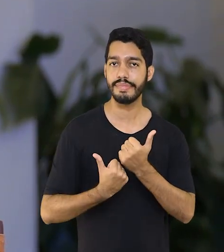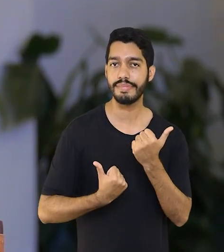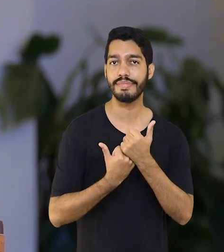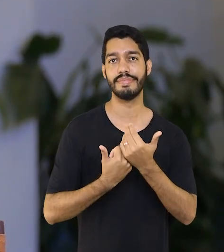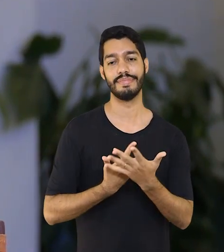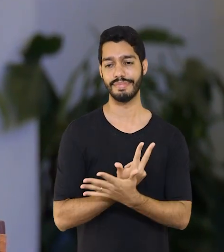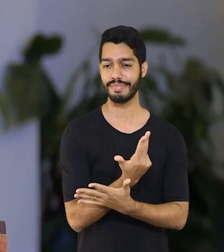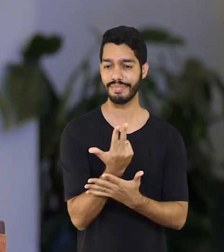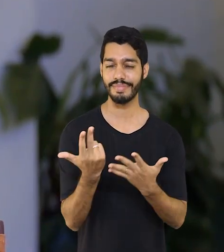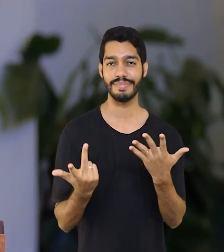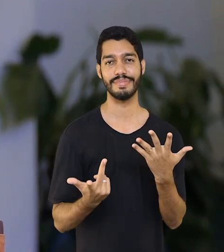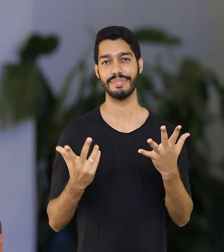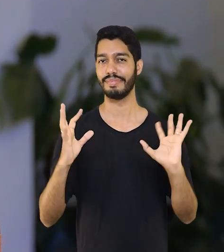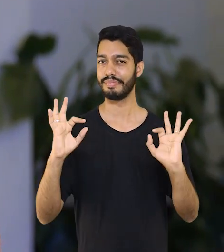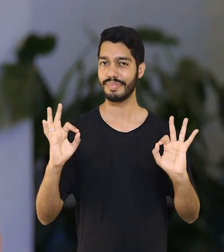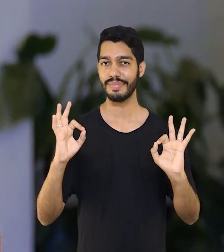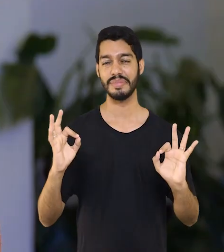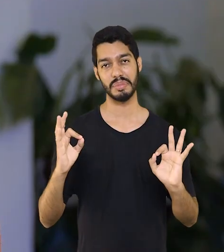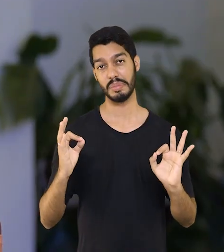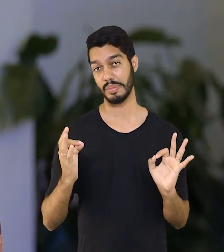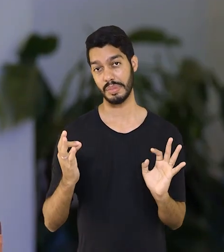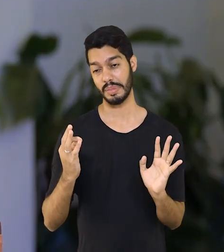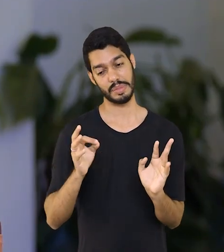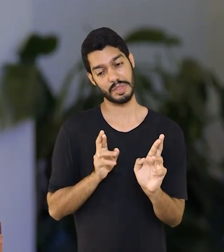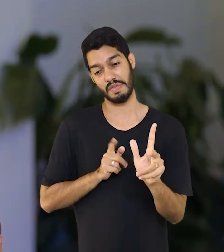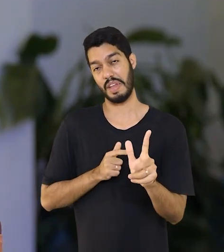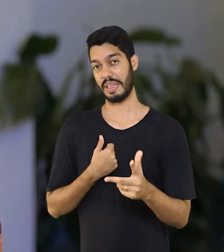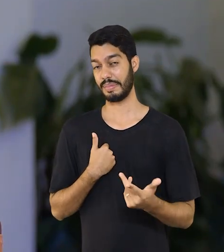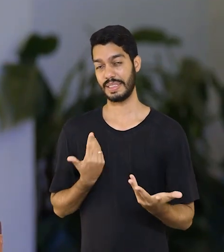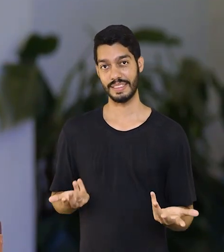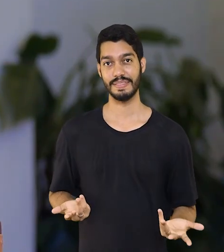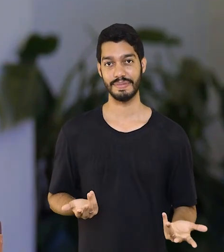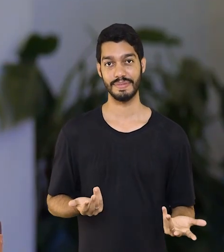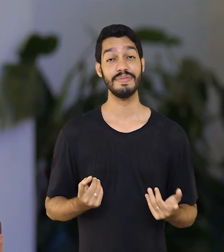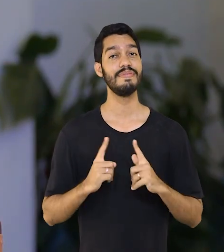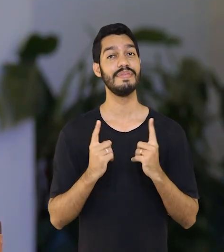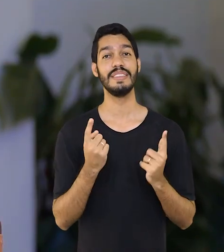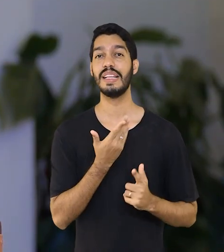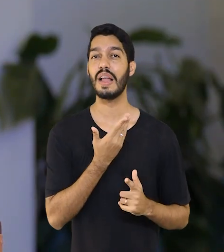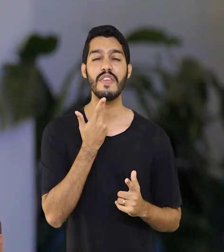qualidades e ferramentas extraordinárias, quase inimagináveis para mim.